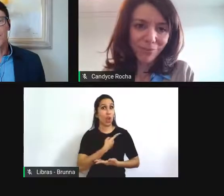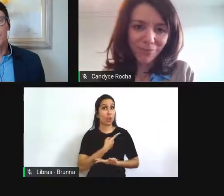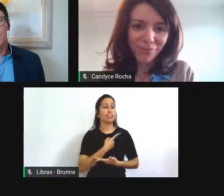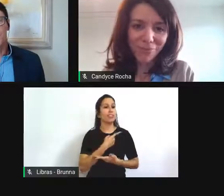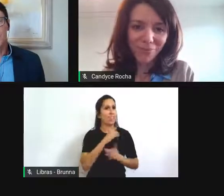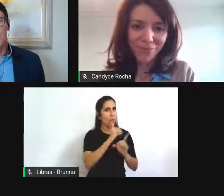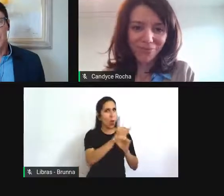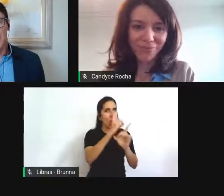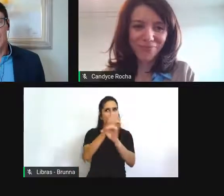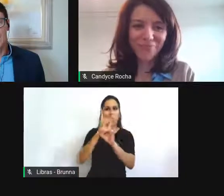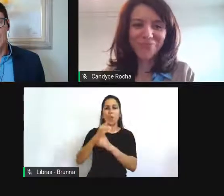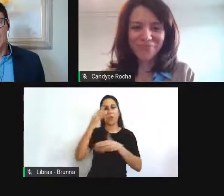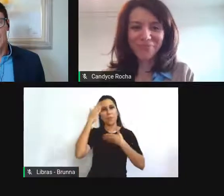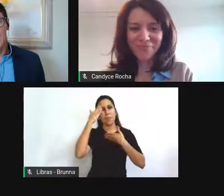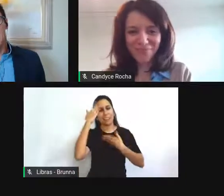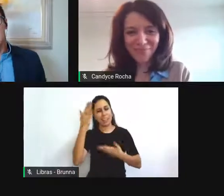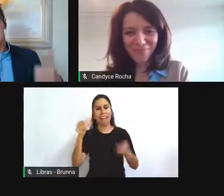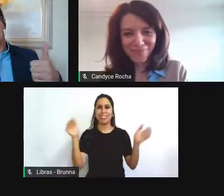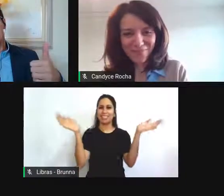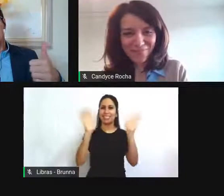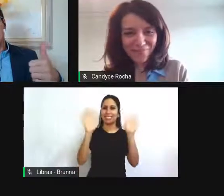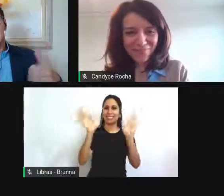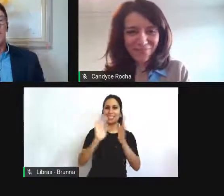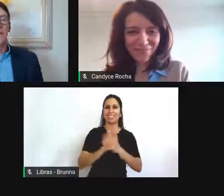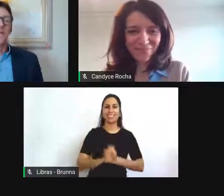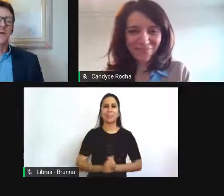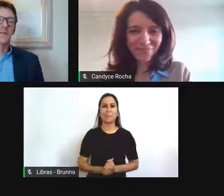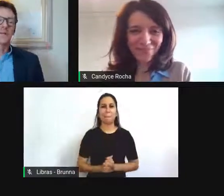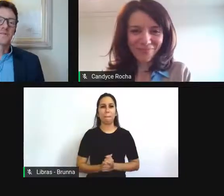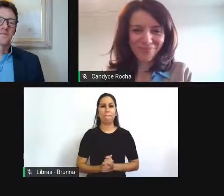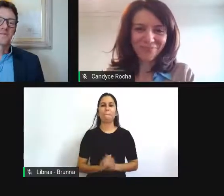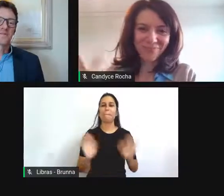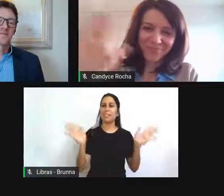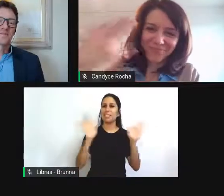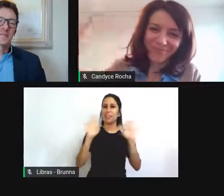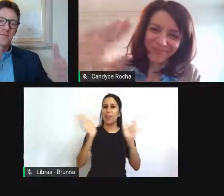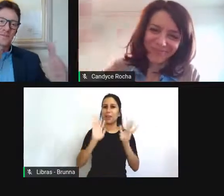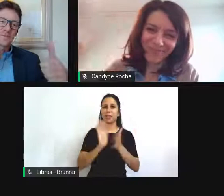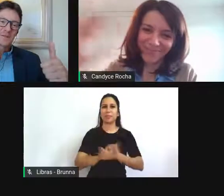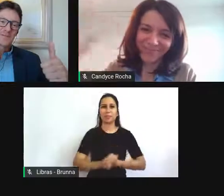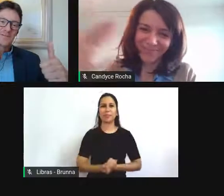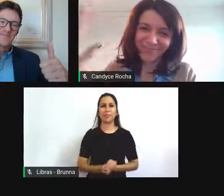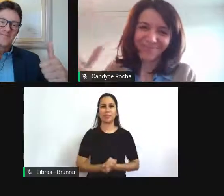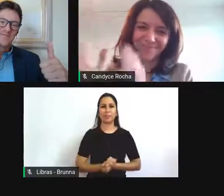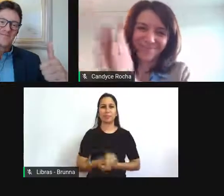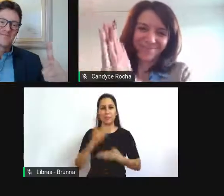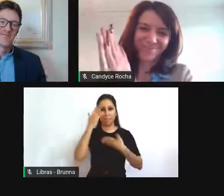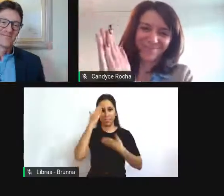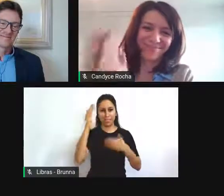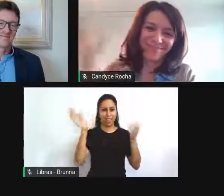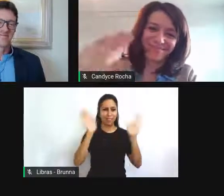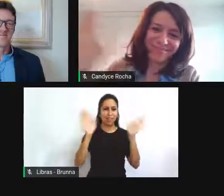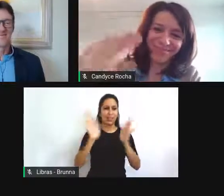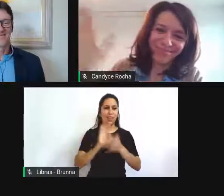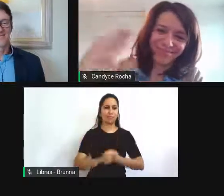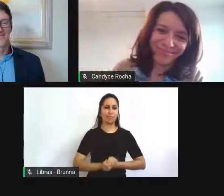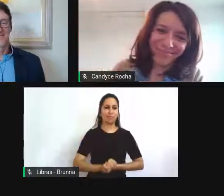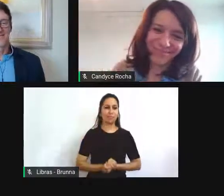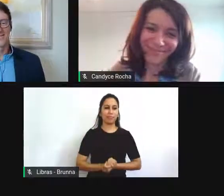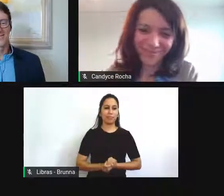ok? Muito, muito, muito obrigado, gente. E até uma próxima. Valeu, pessoal. Obrigado.